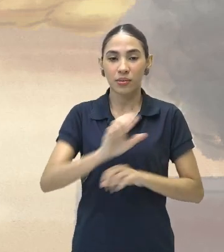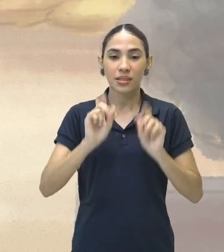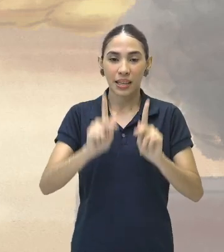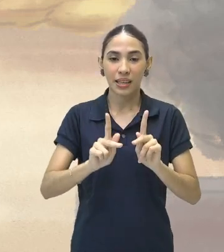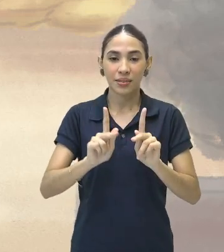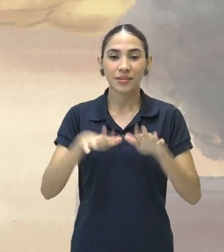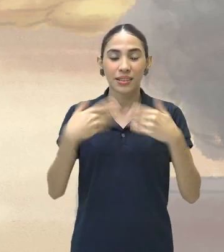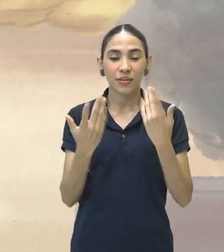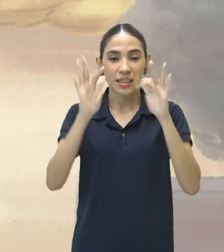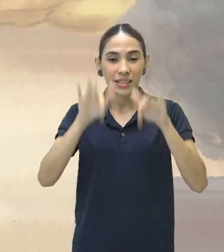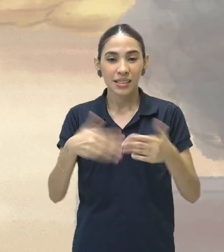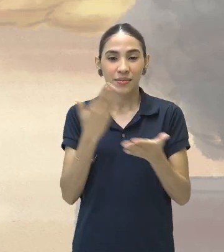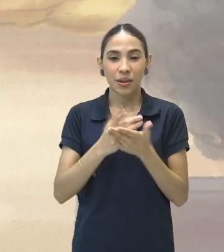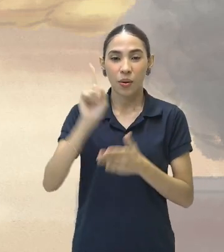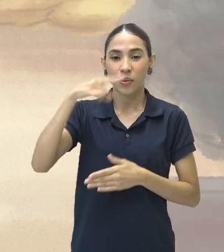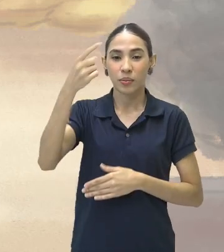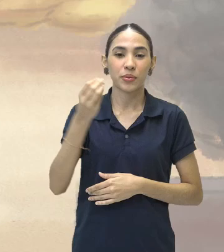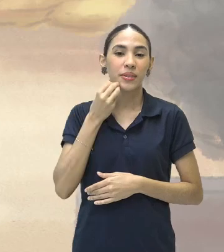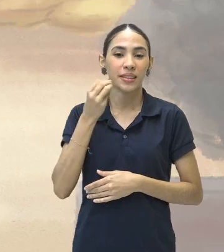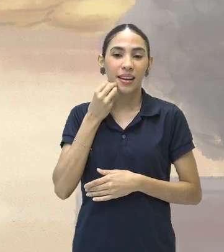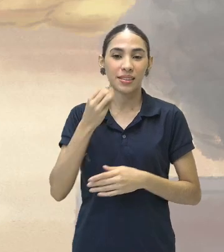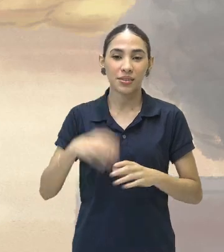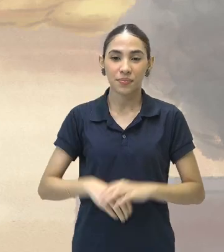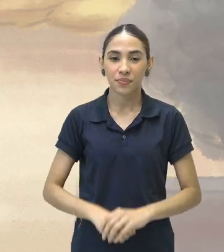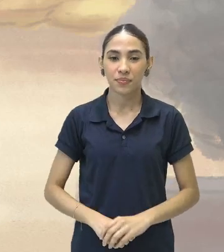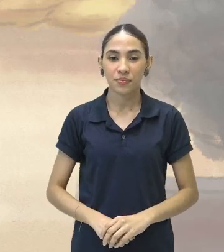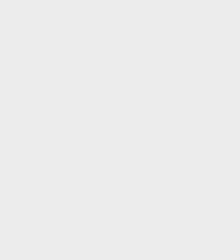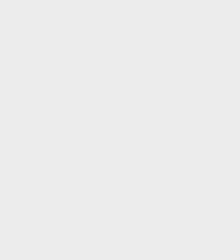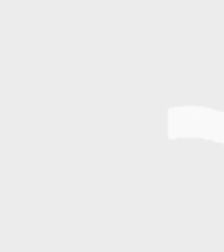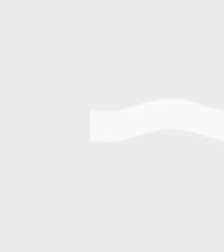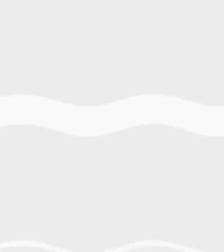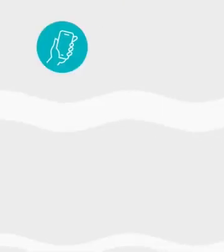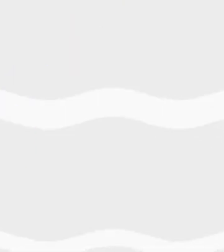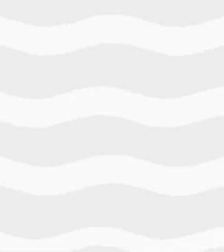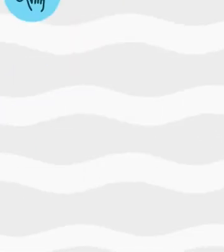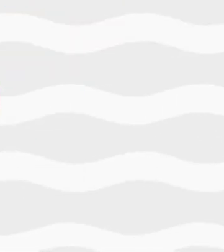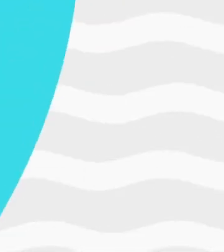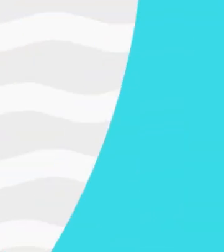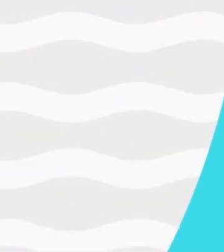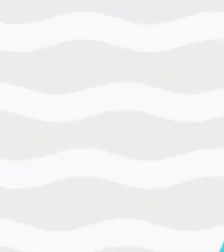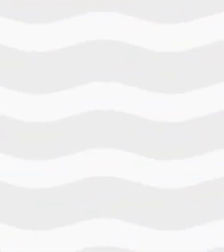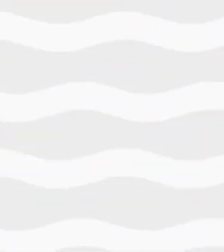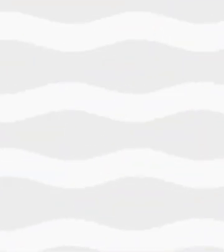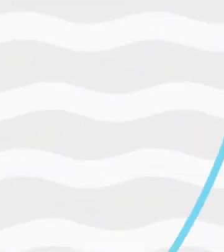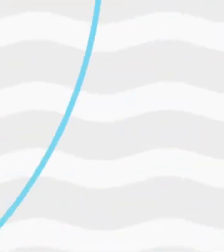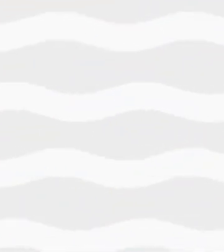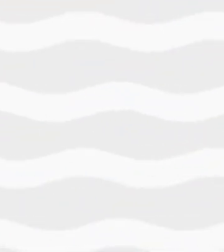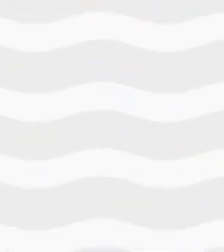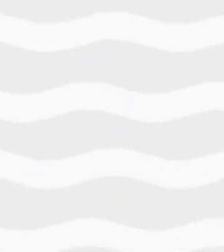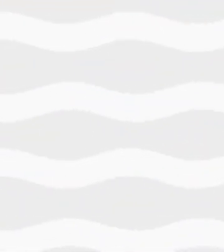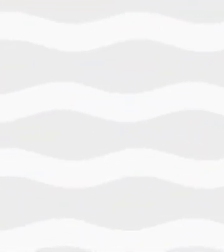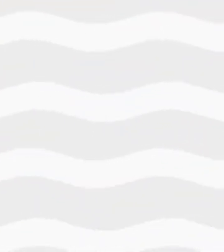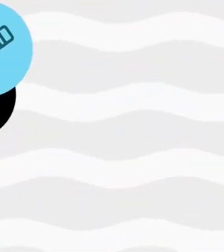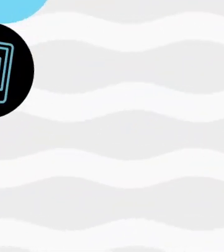Então, ficamos por aqui e até a próxima.